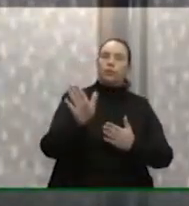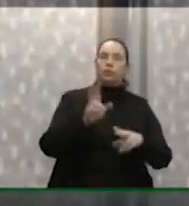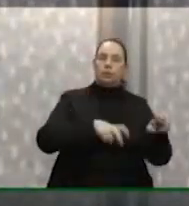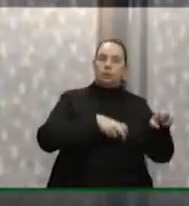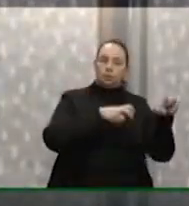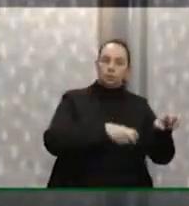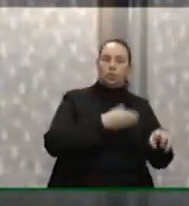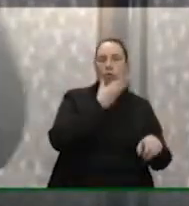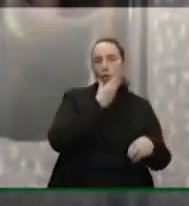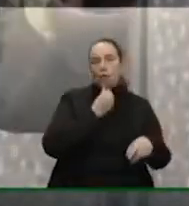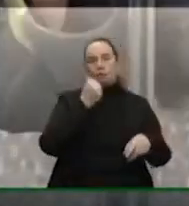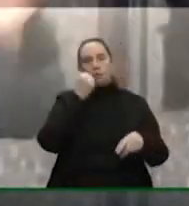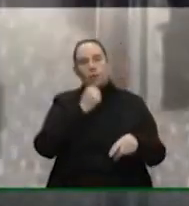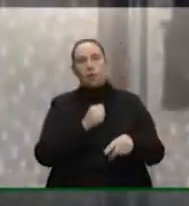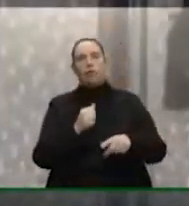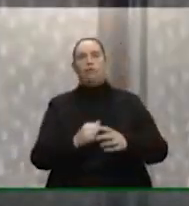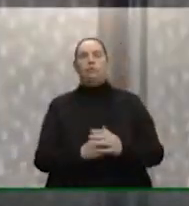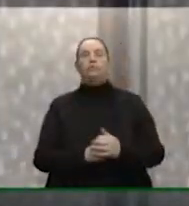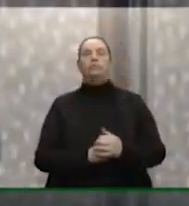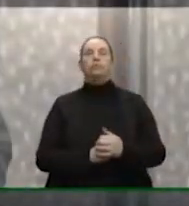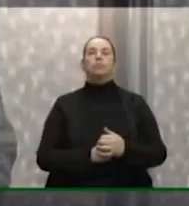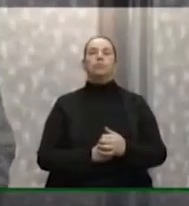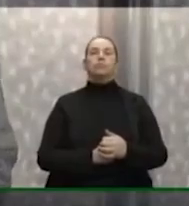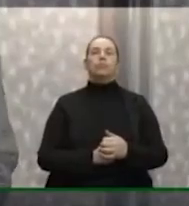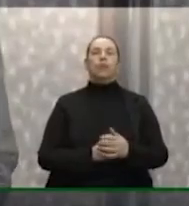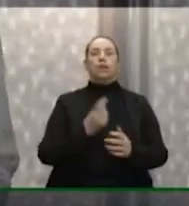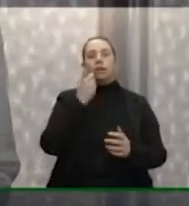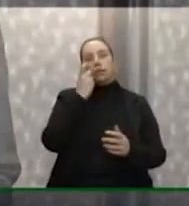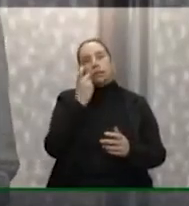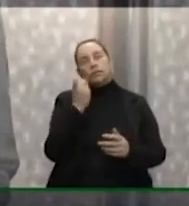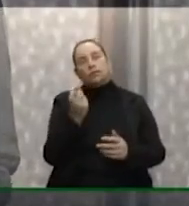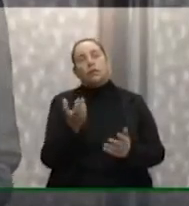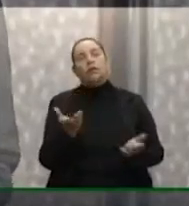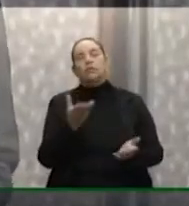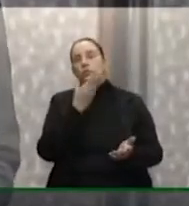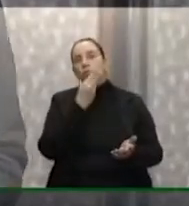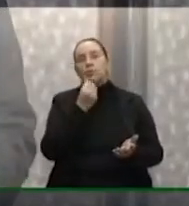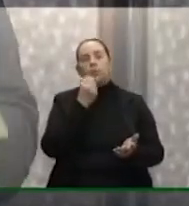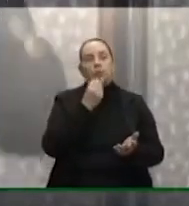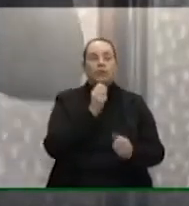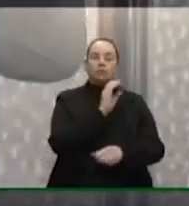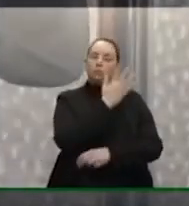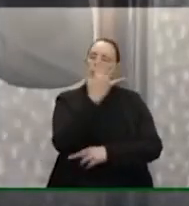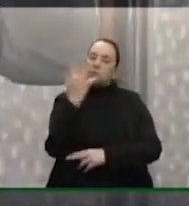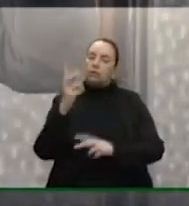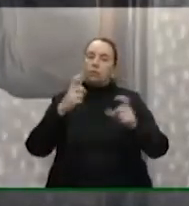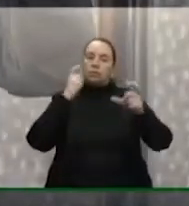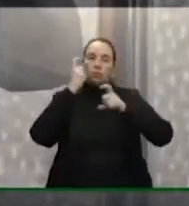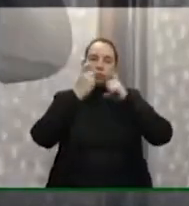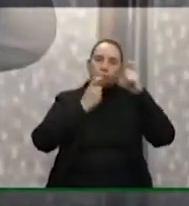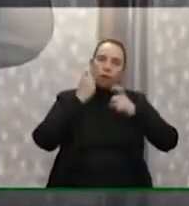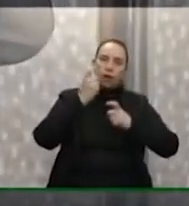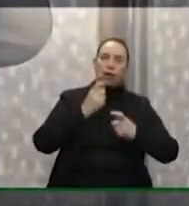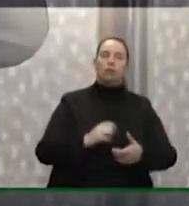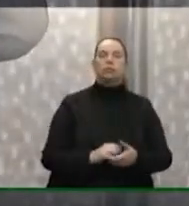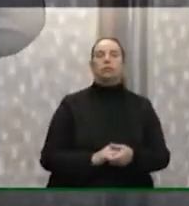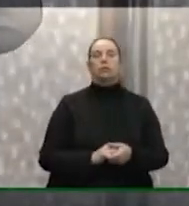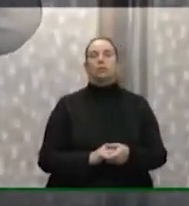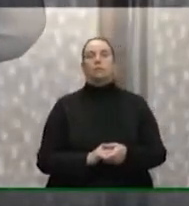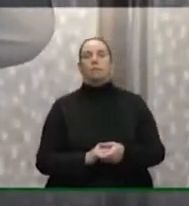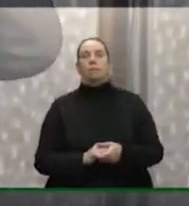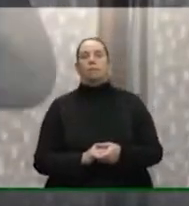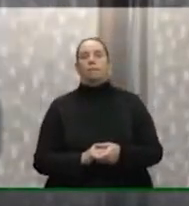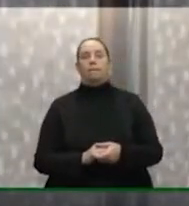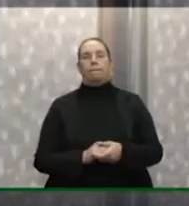agricultoras de interessados e interessadas no meio ambiente preocupados e preocupadas com com